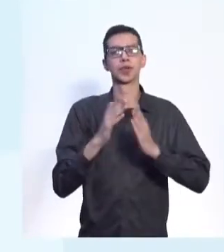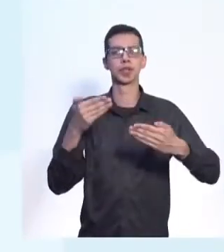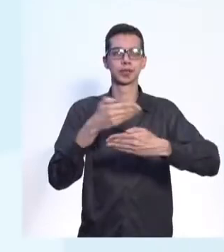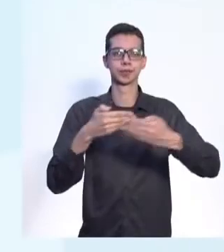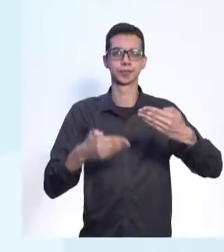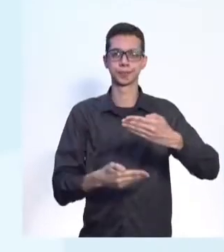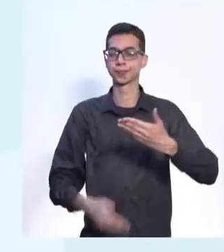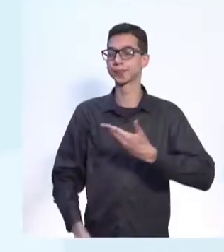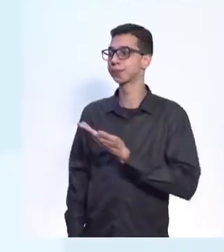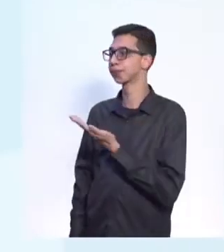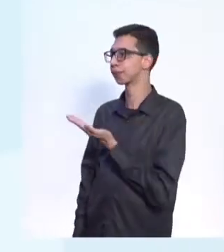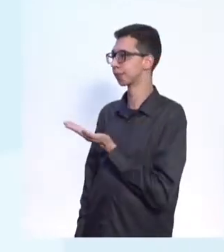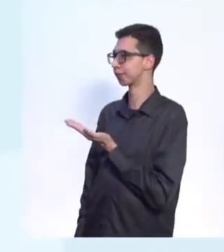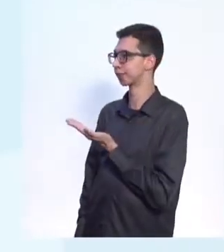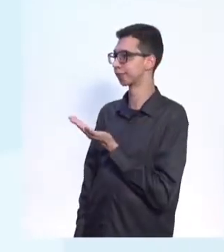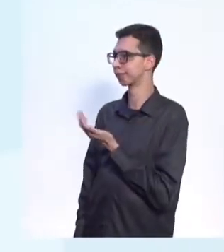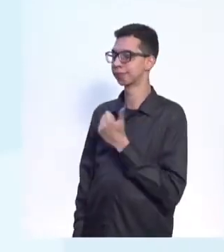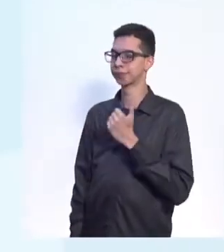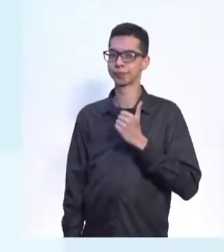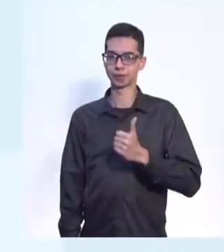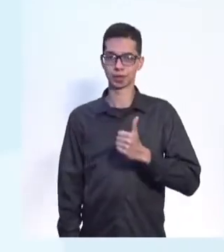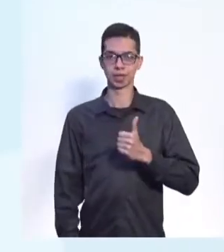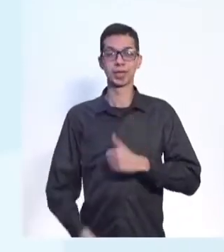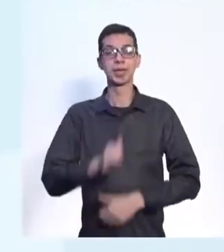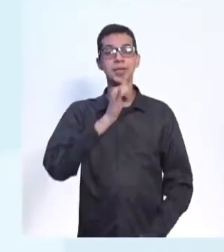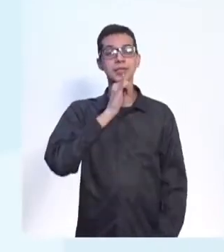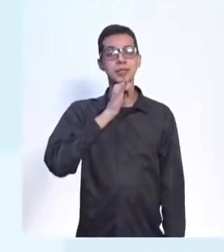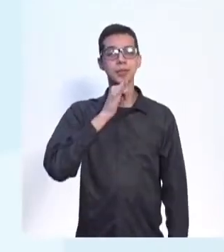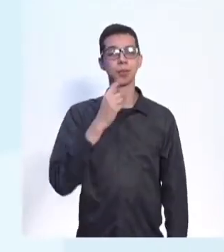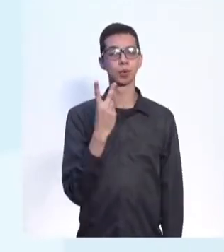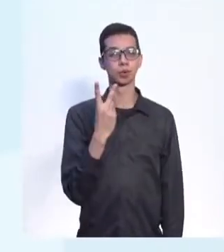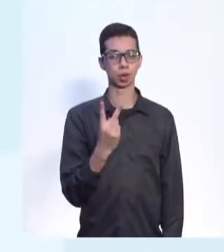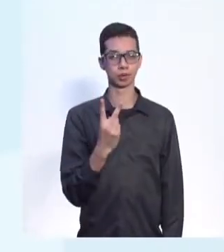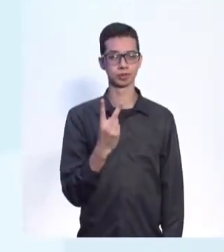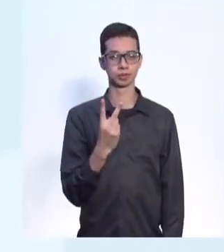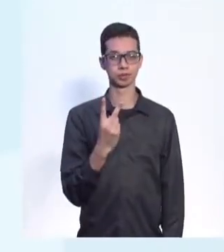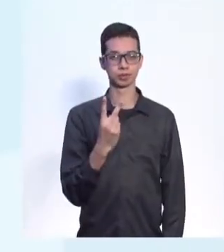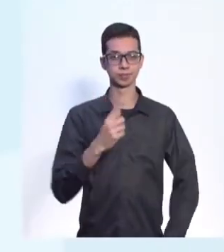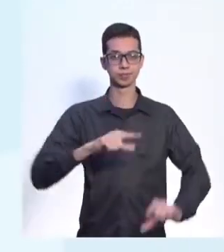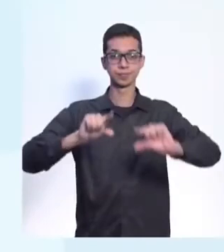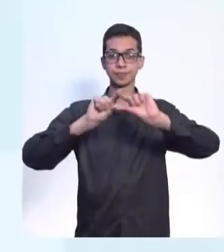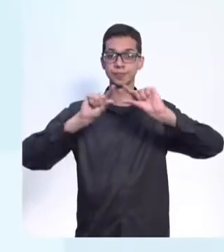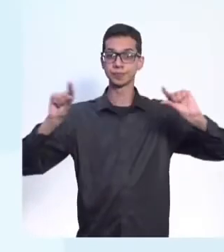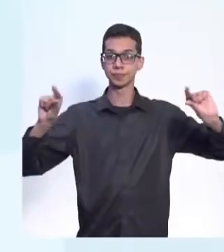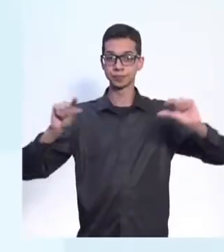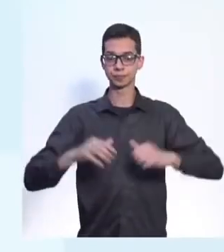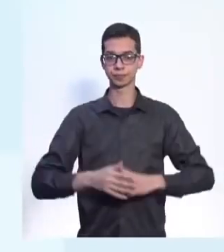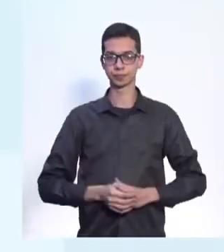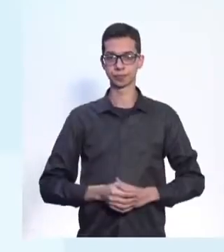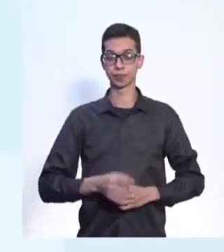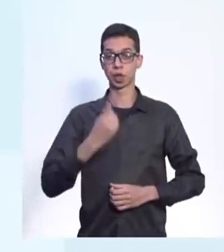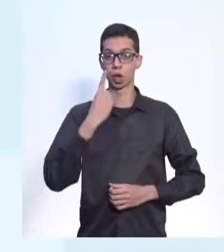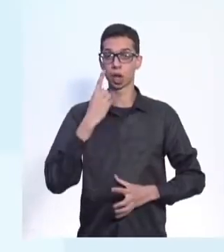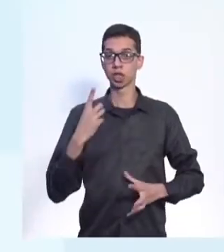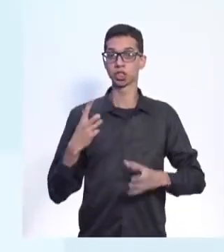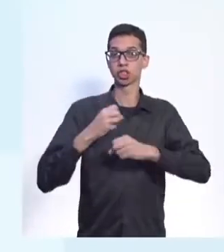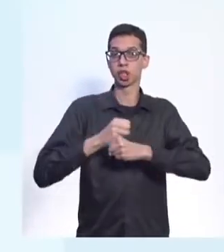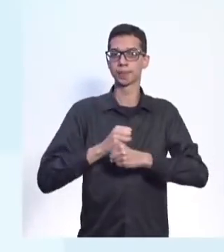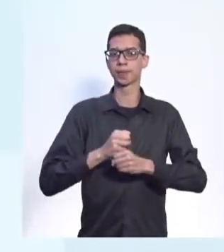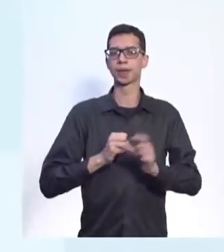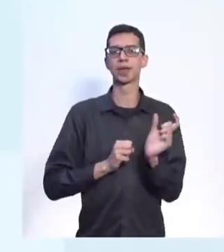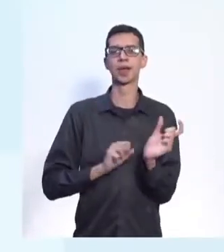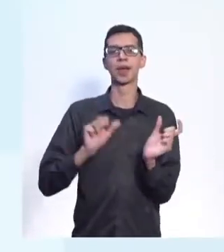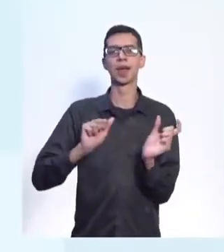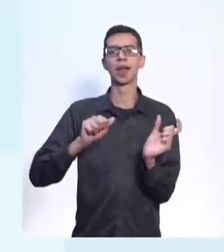tela. Exemplo 2. Encontre o total de anagramas da